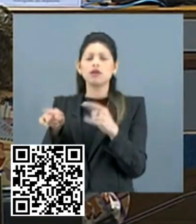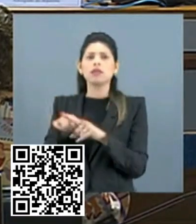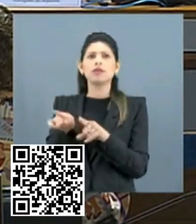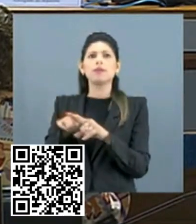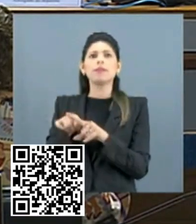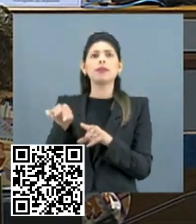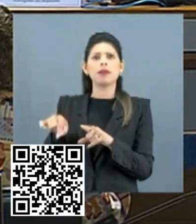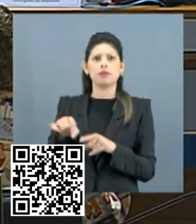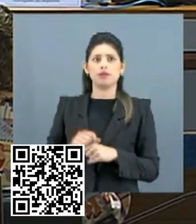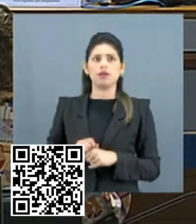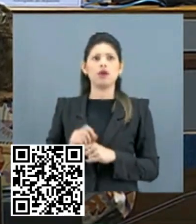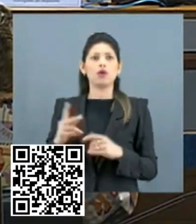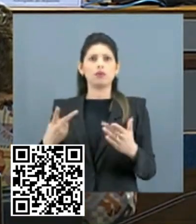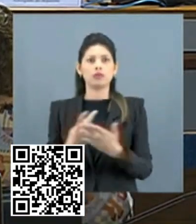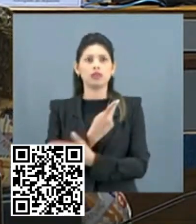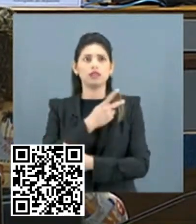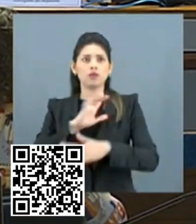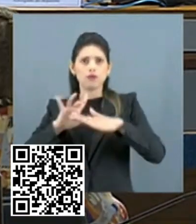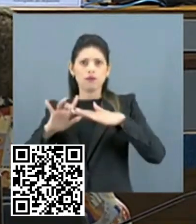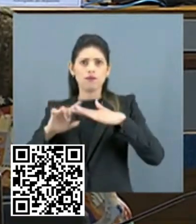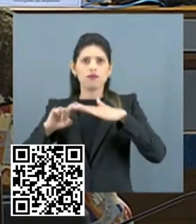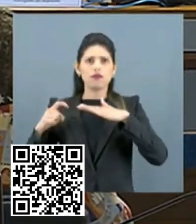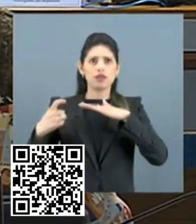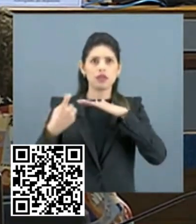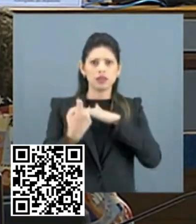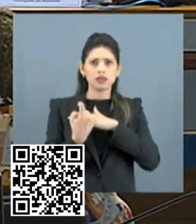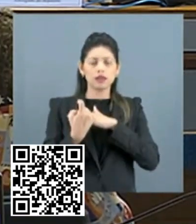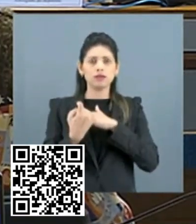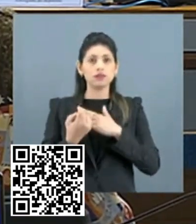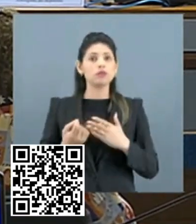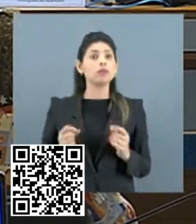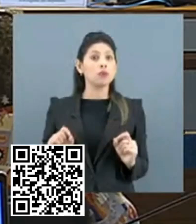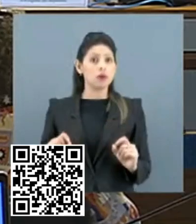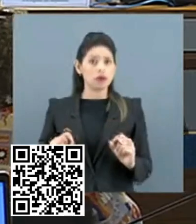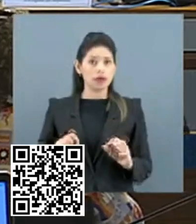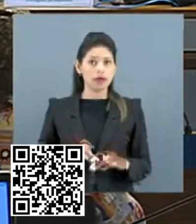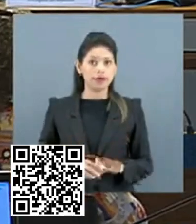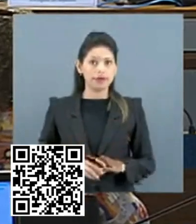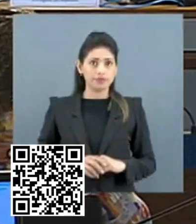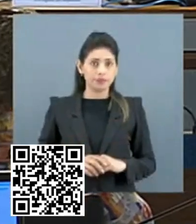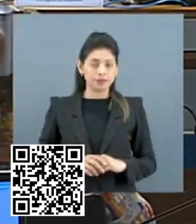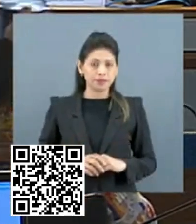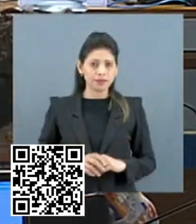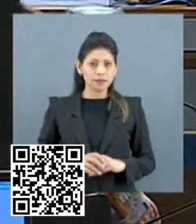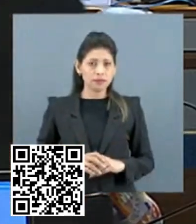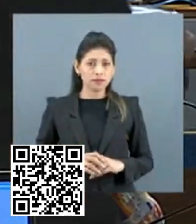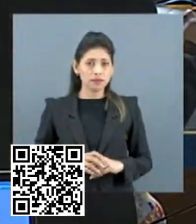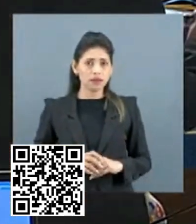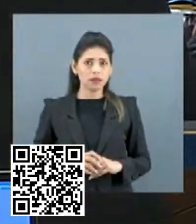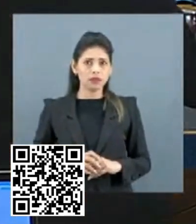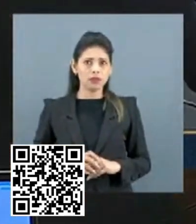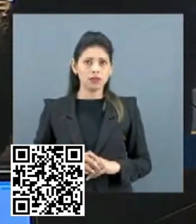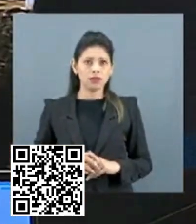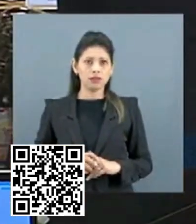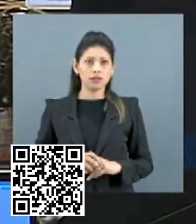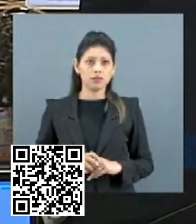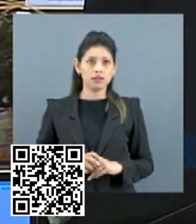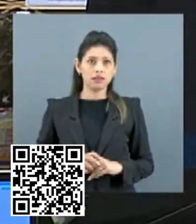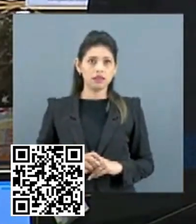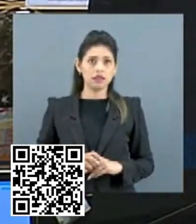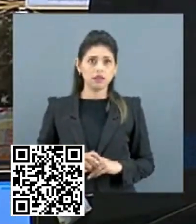especificamente a fake news. Nós já ouvimos aqui o senhor George Washington,